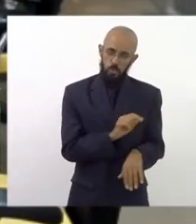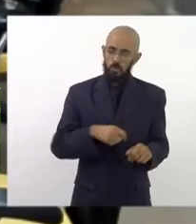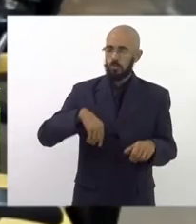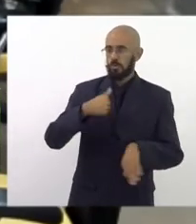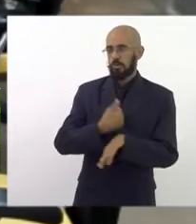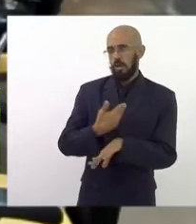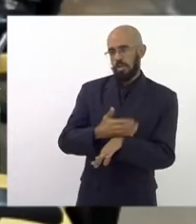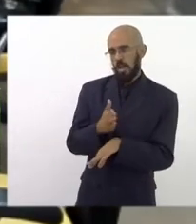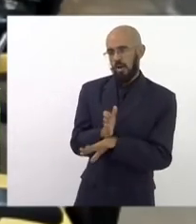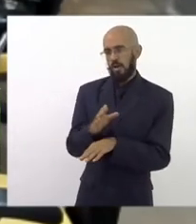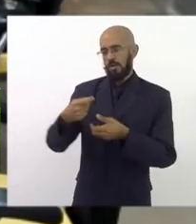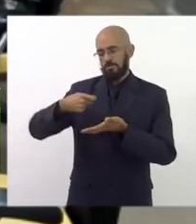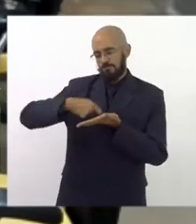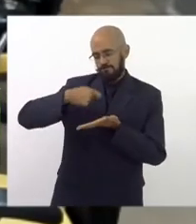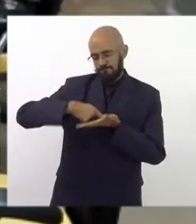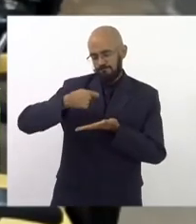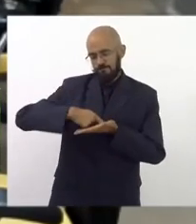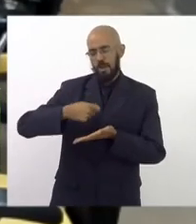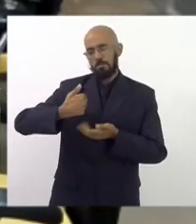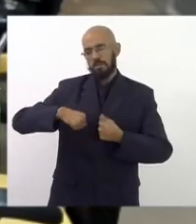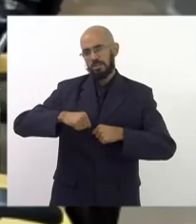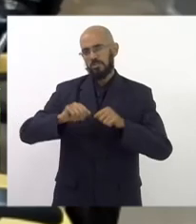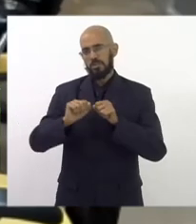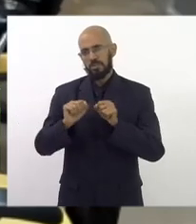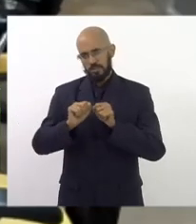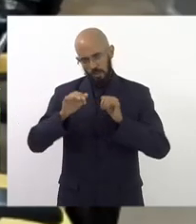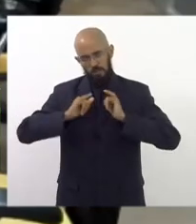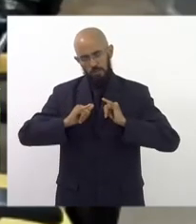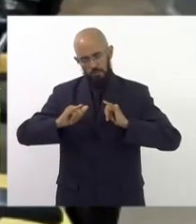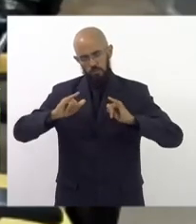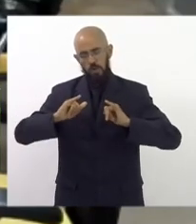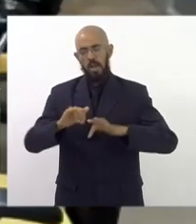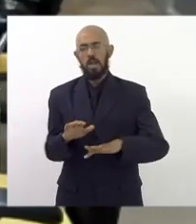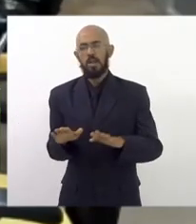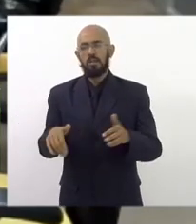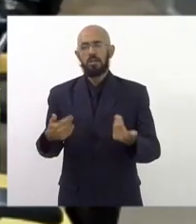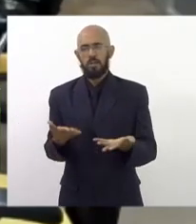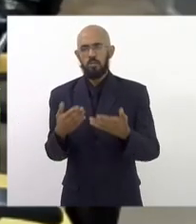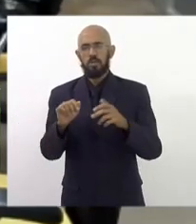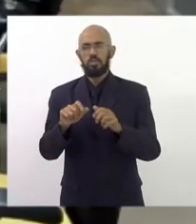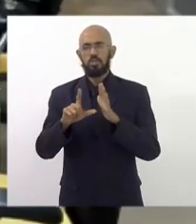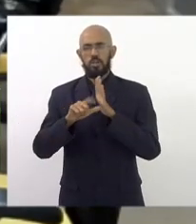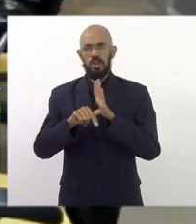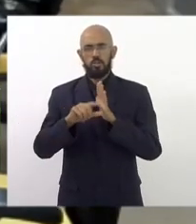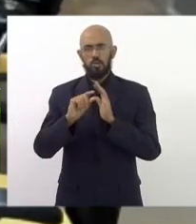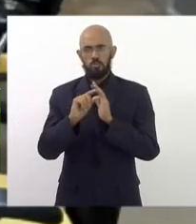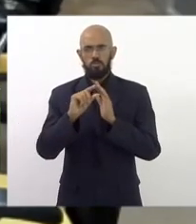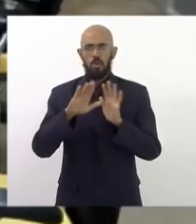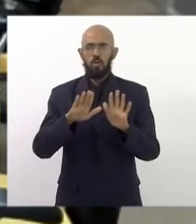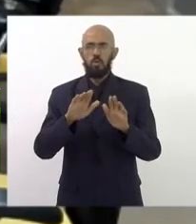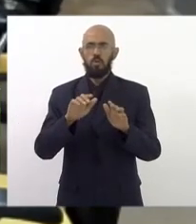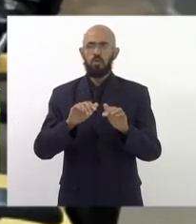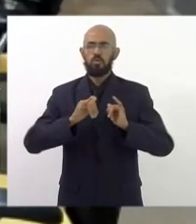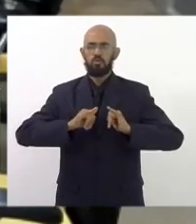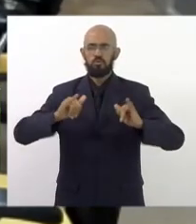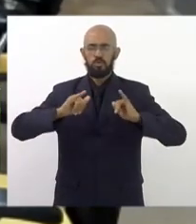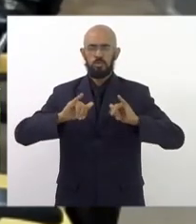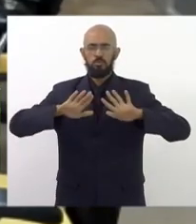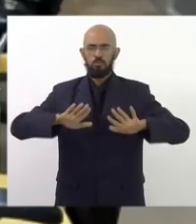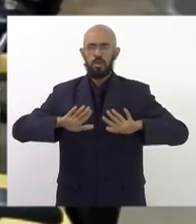todo, me cobrando, temos que fazer, vamos lançar e tal. Acabamos atrasando um pouquinho o lançamento